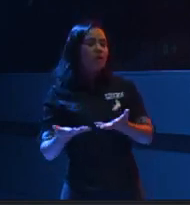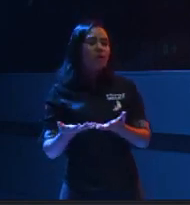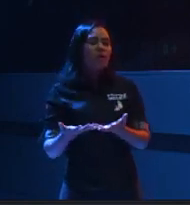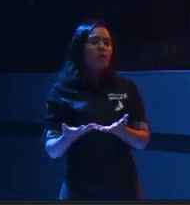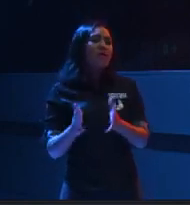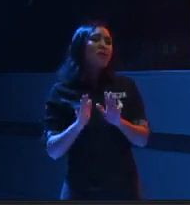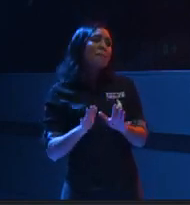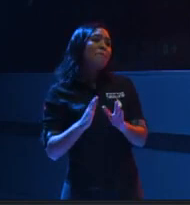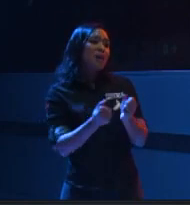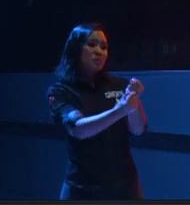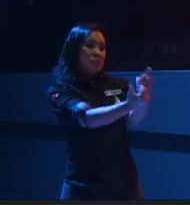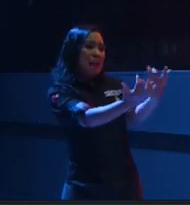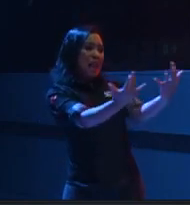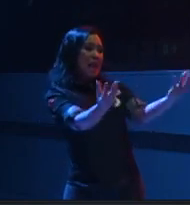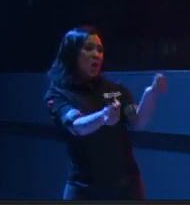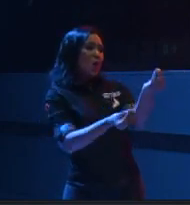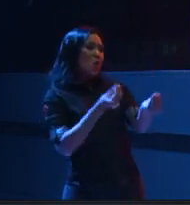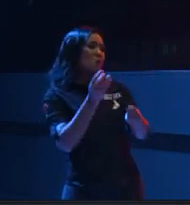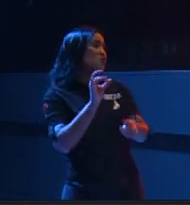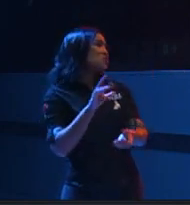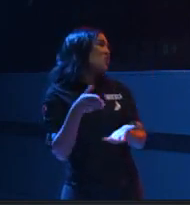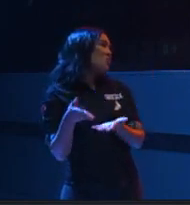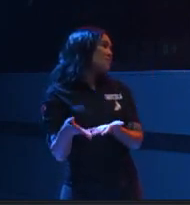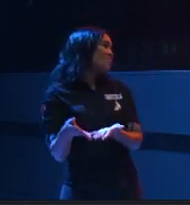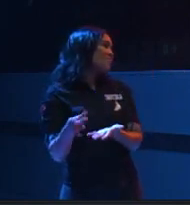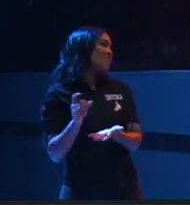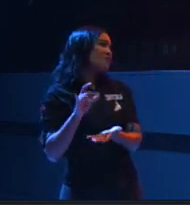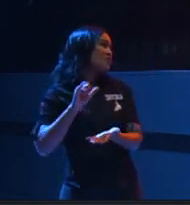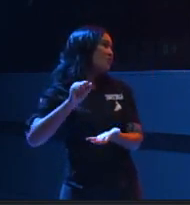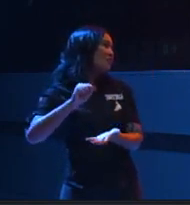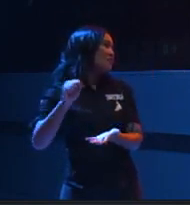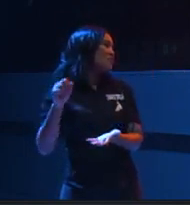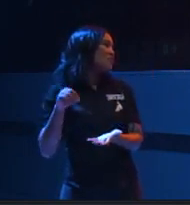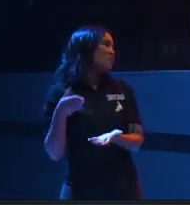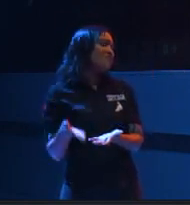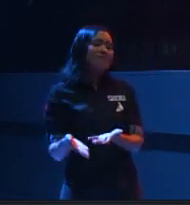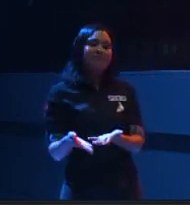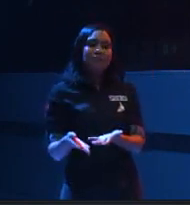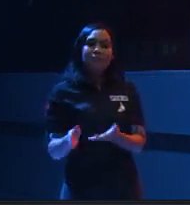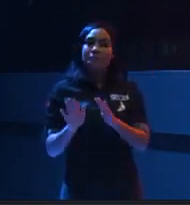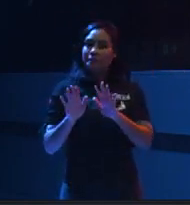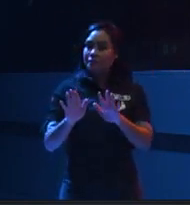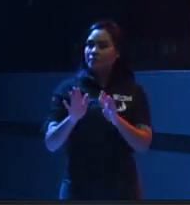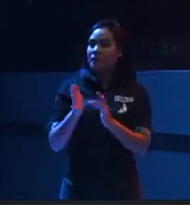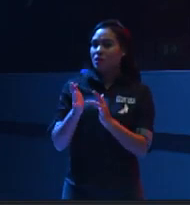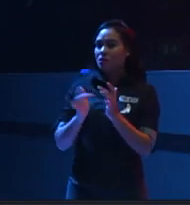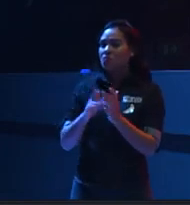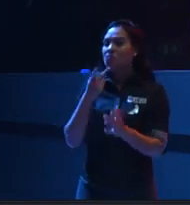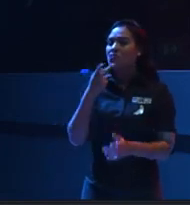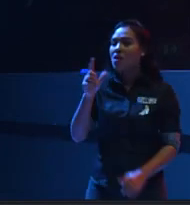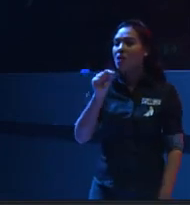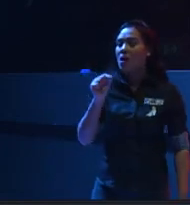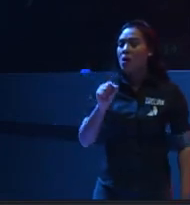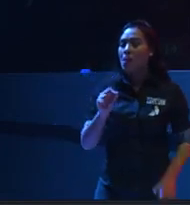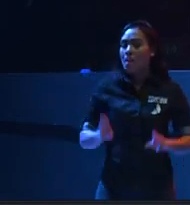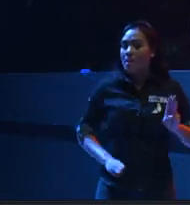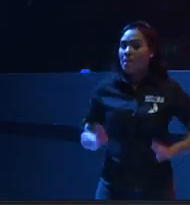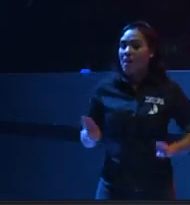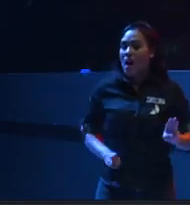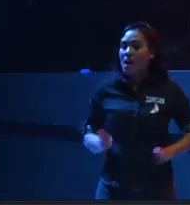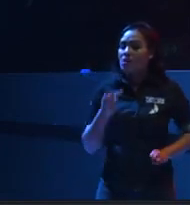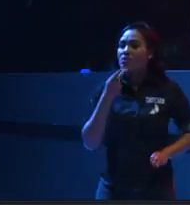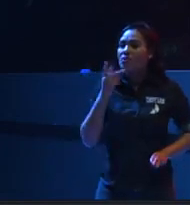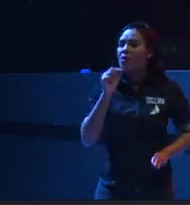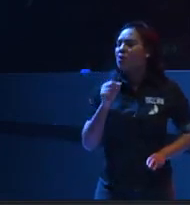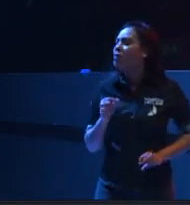gente ó Jesus a gente vê lá hein Marcos que Jesus mandou dar uma olhada